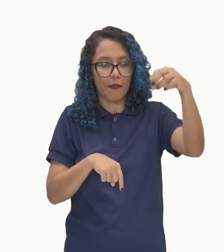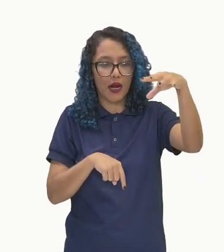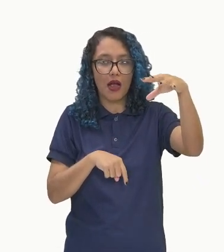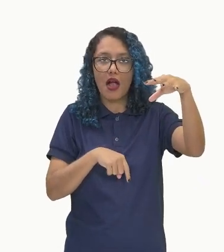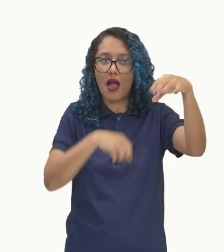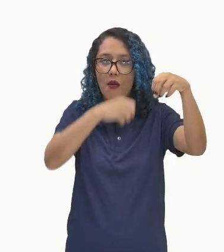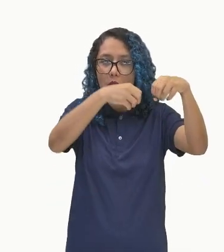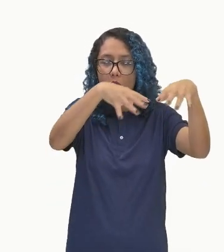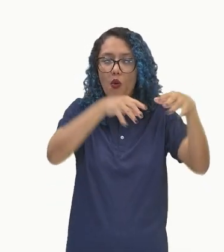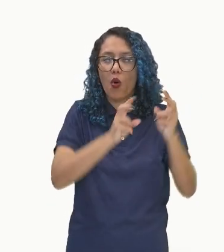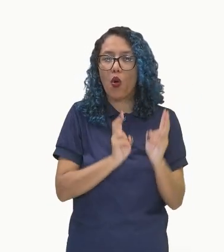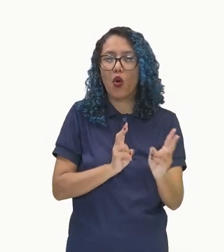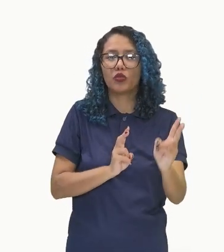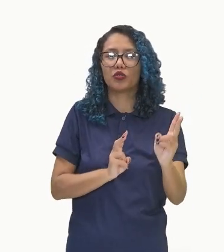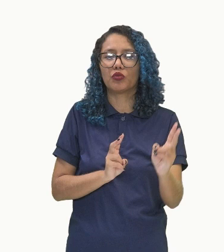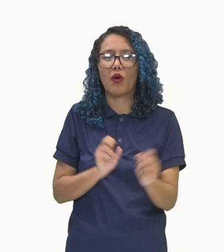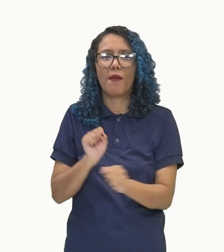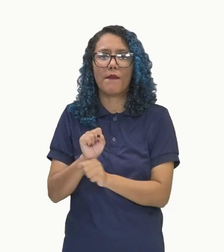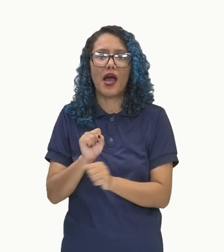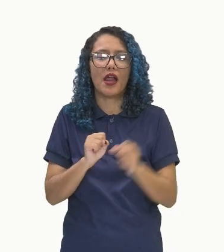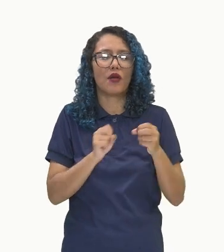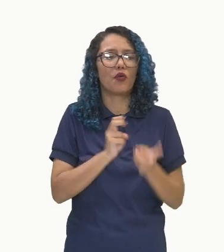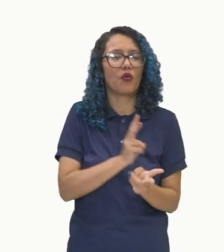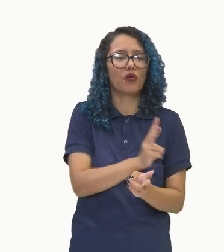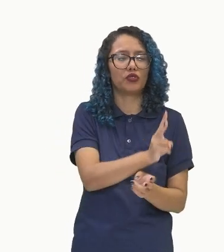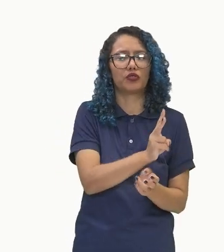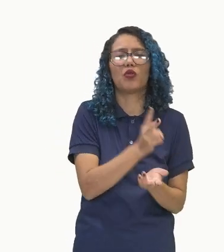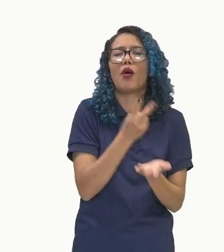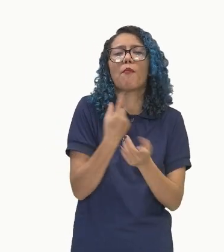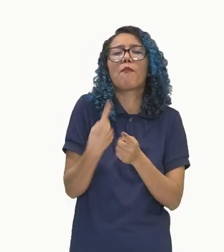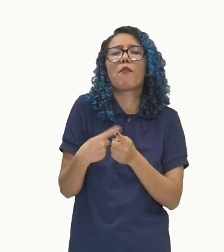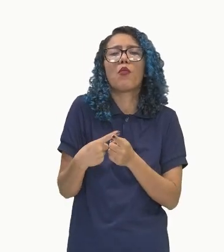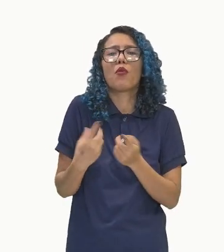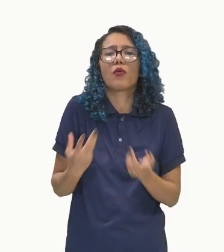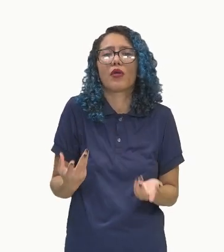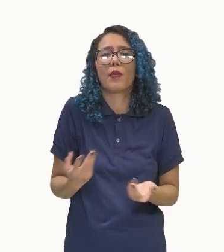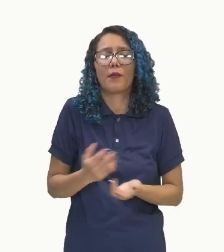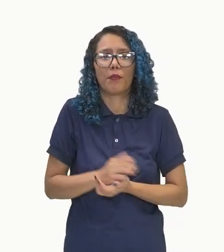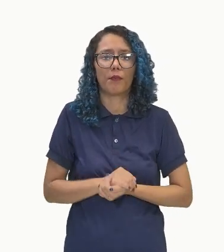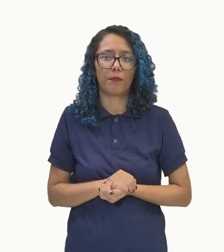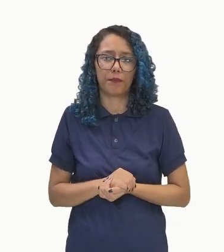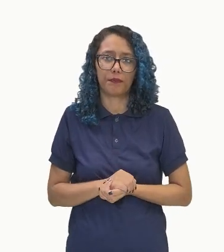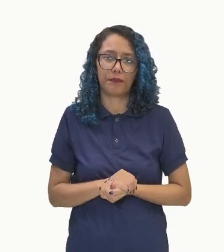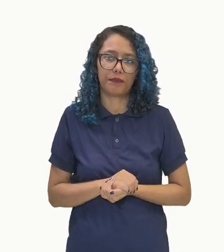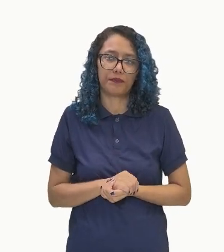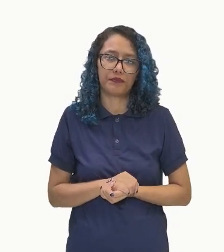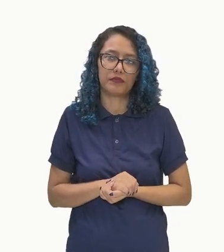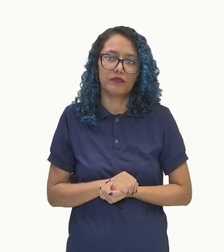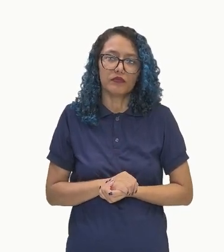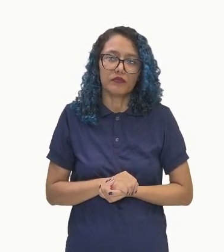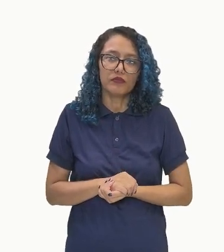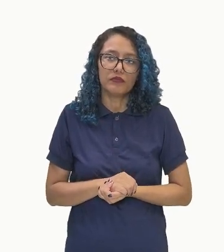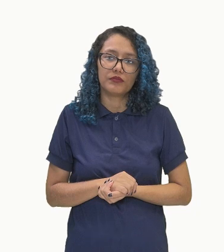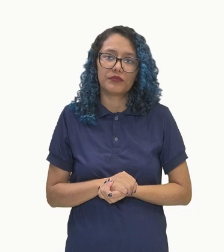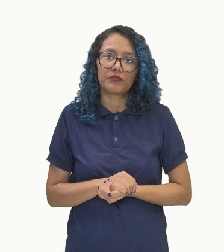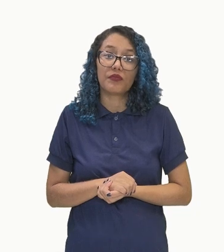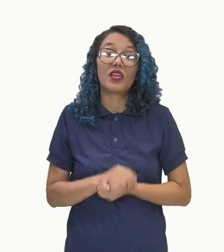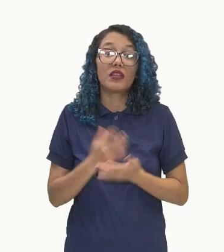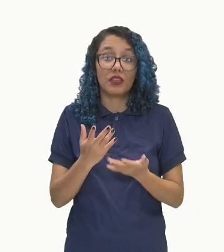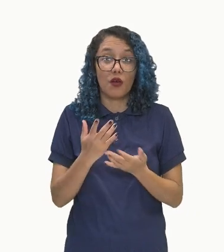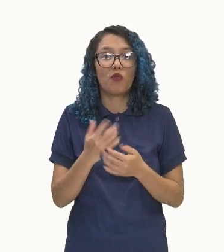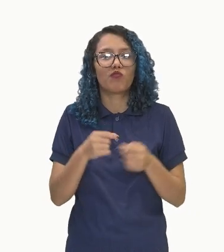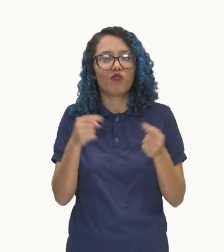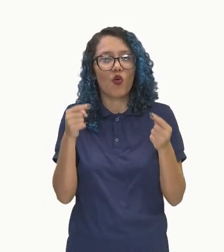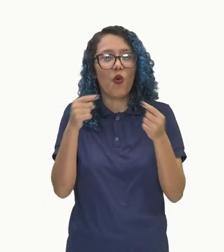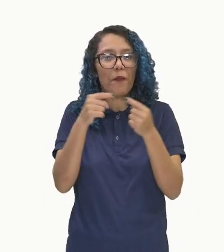em circuitos em paralelo, características, você tem o seguinte, ó. Cada componente tem uma